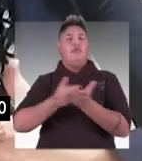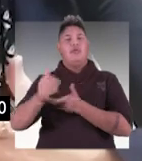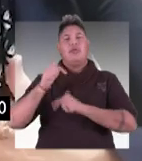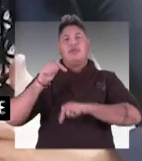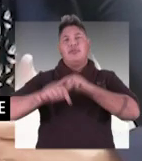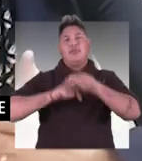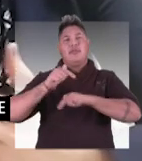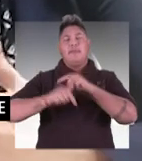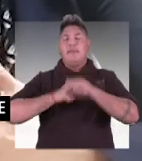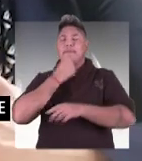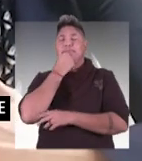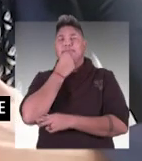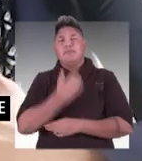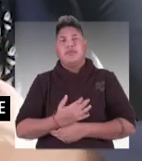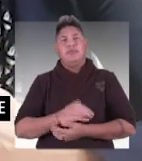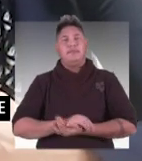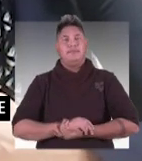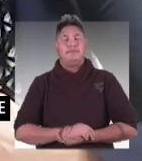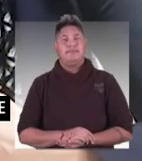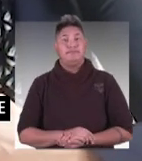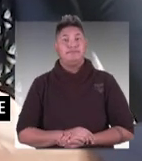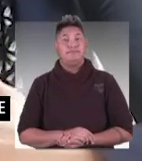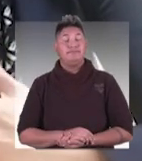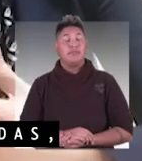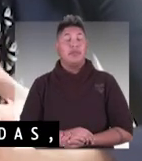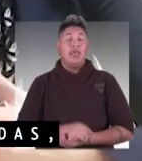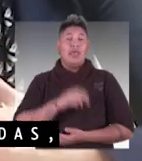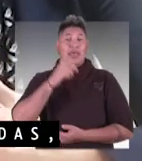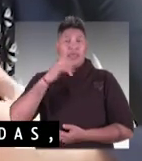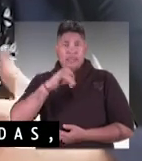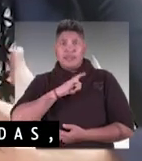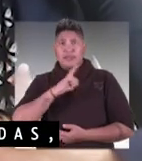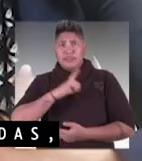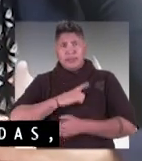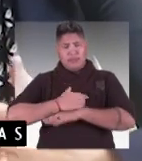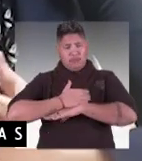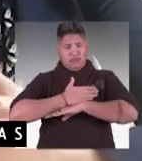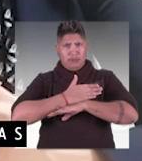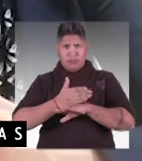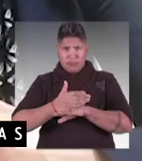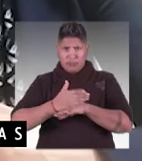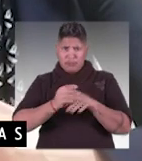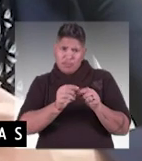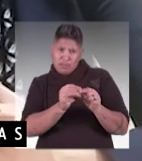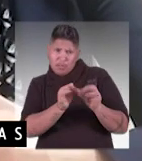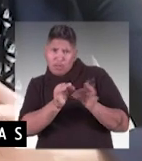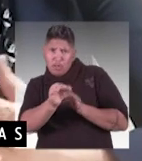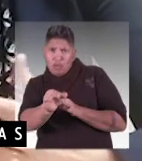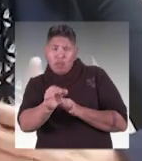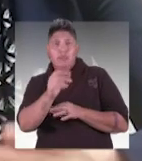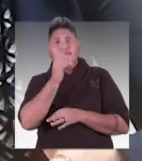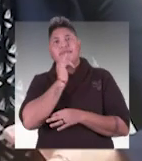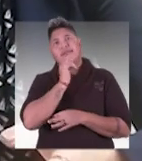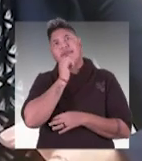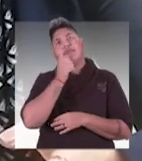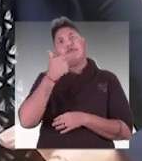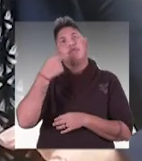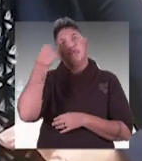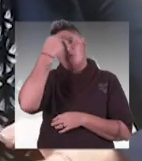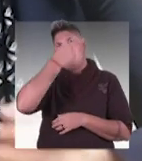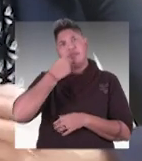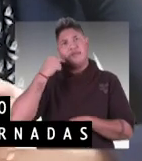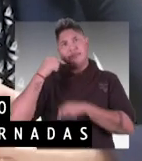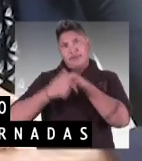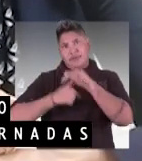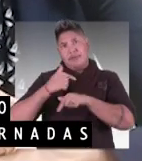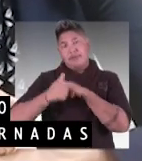trabalho descansado e ser efetivamente produtivo. Nas jornadas estendidas, como ocorre na jornada de 12 horas de trabalho